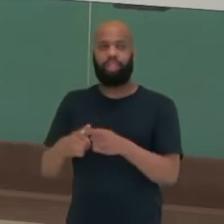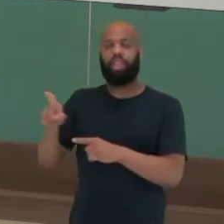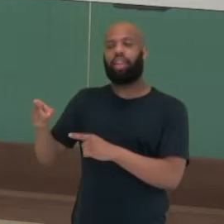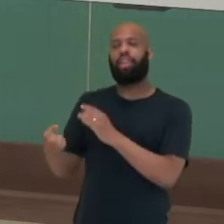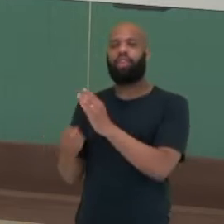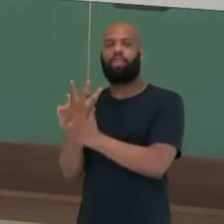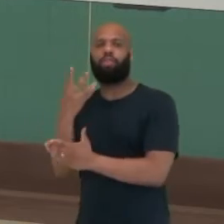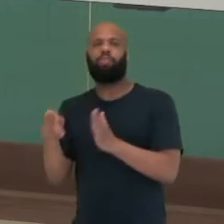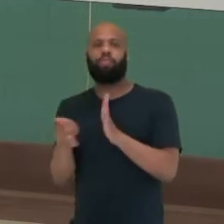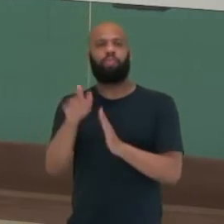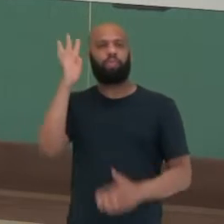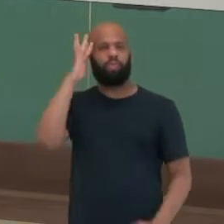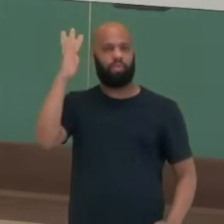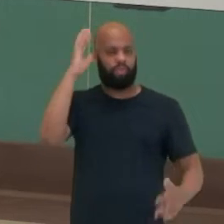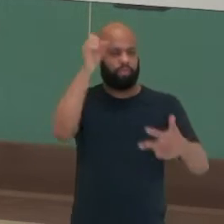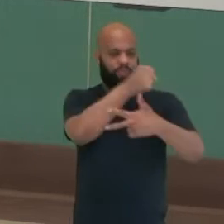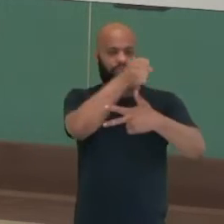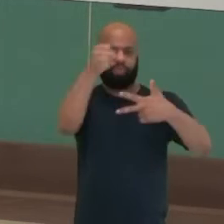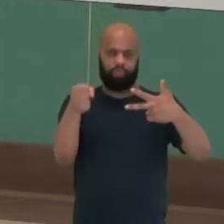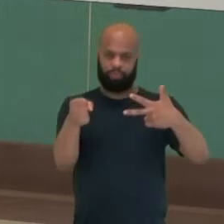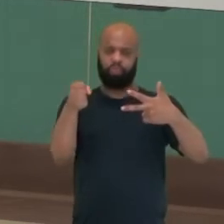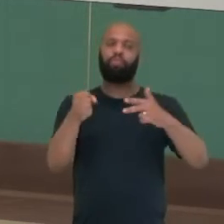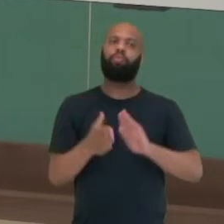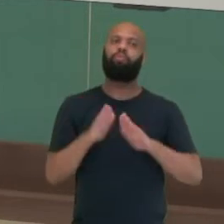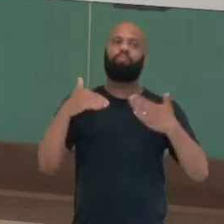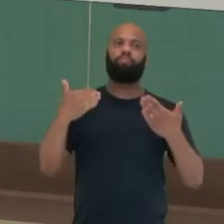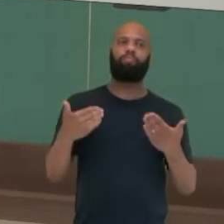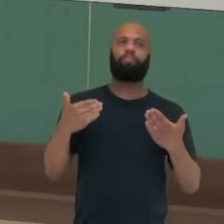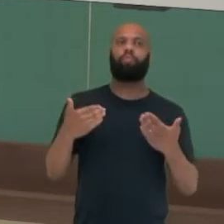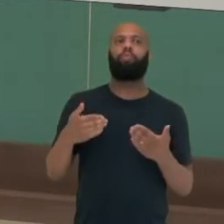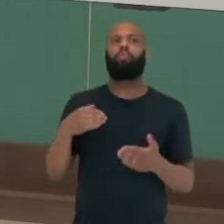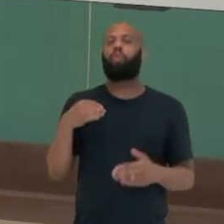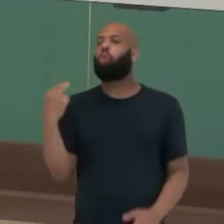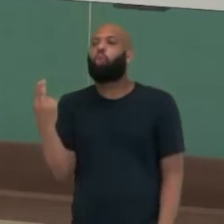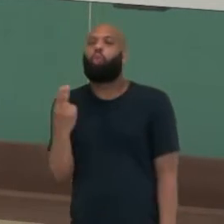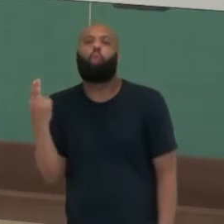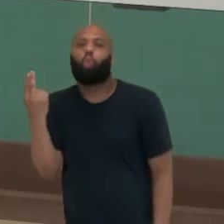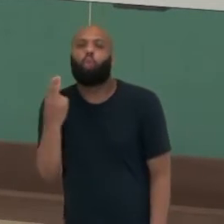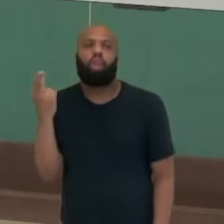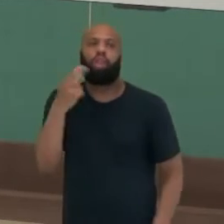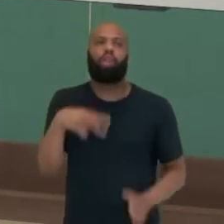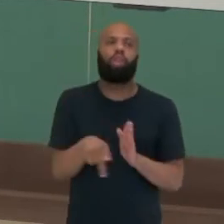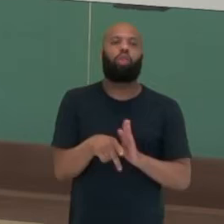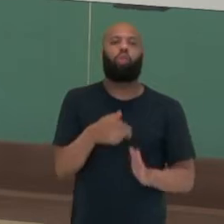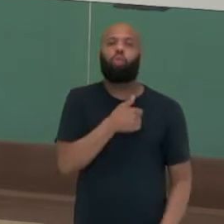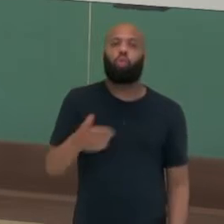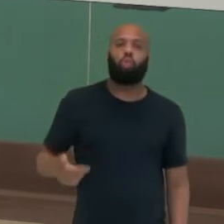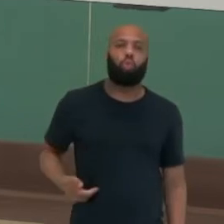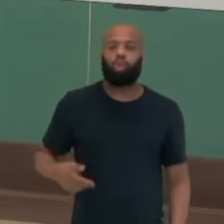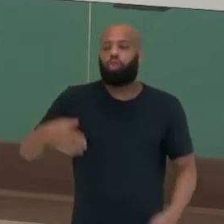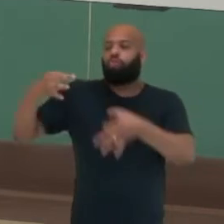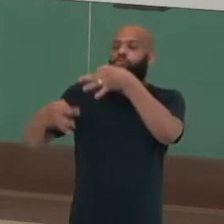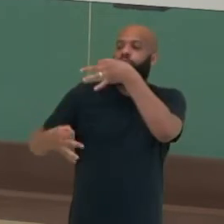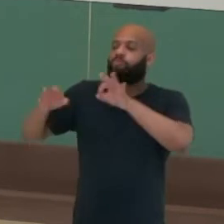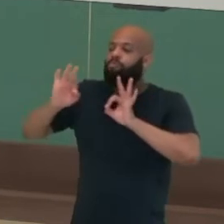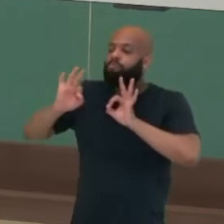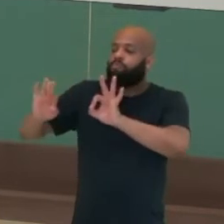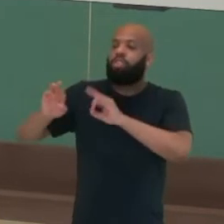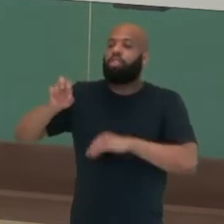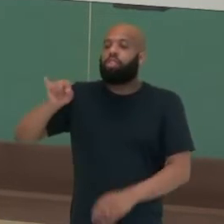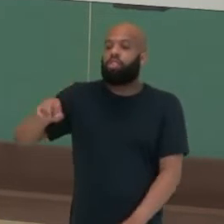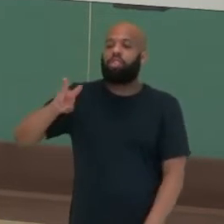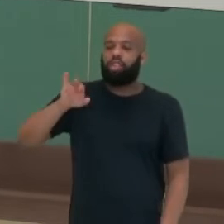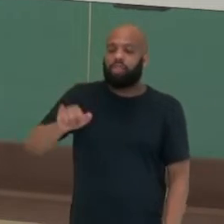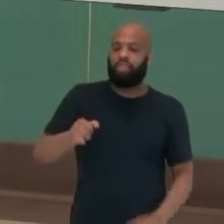três poderes, a tripartição dos poderes. Não há possibilidade de um governo justo quando o poder